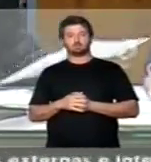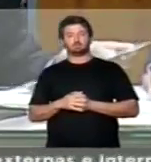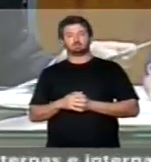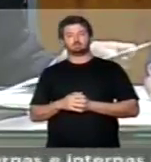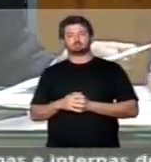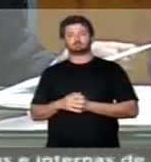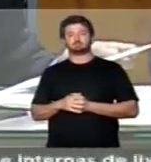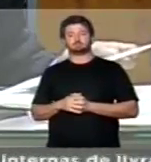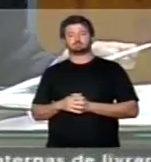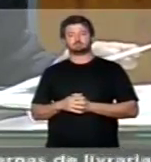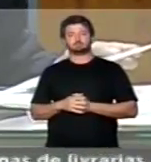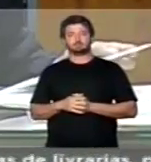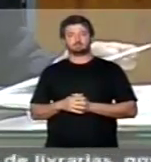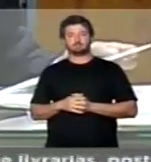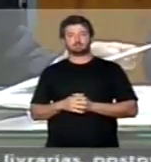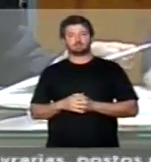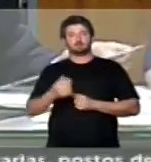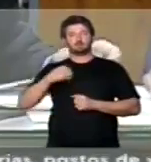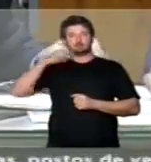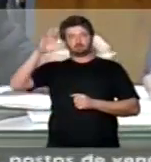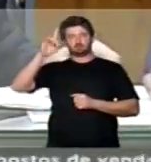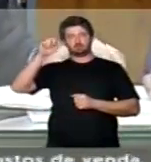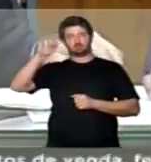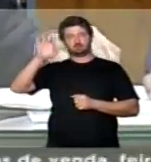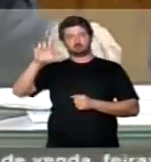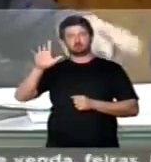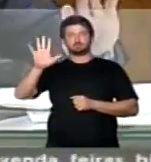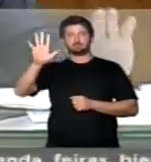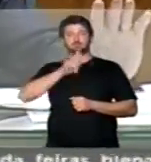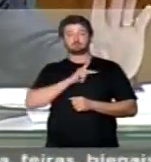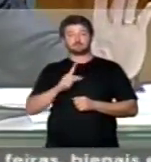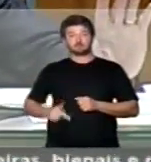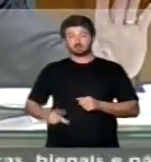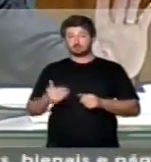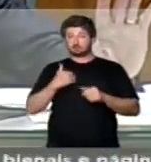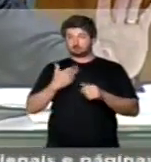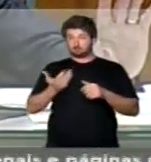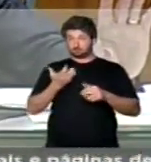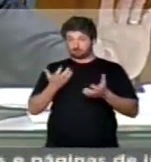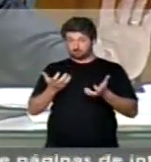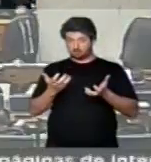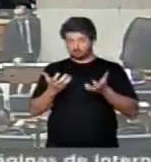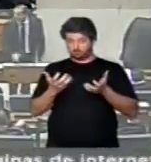Presidente, deputado Daniel aqui, um minuto. Senhor presidente, eu